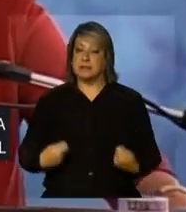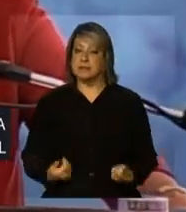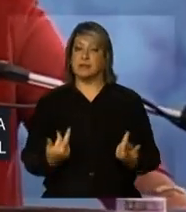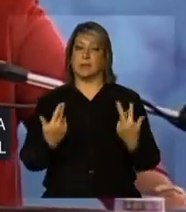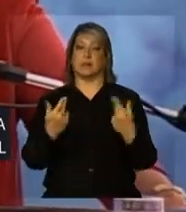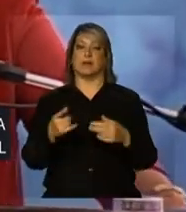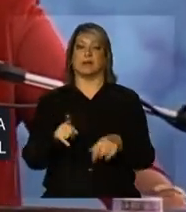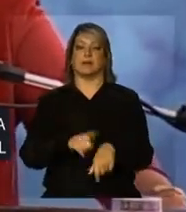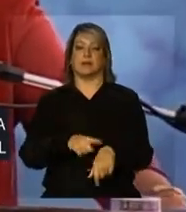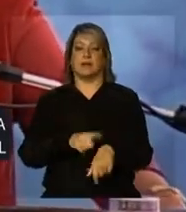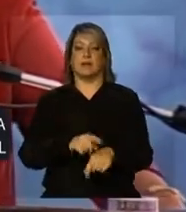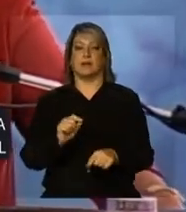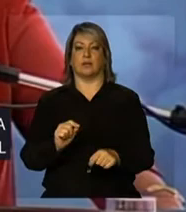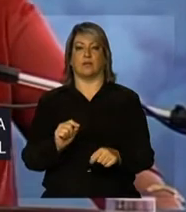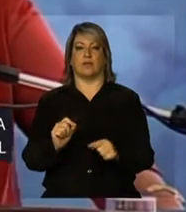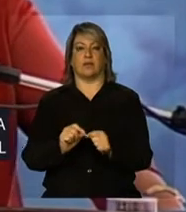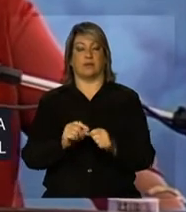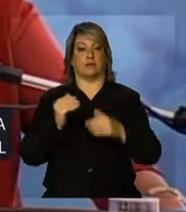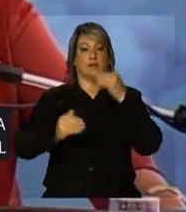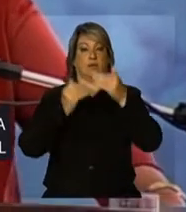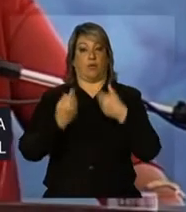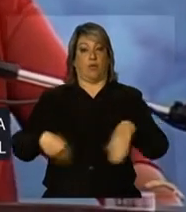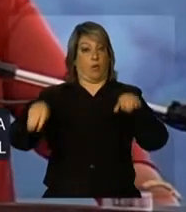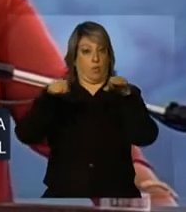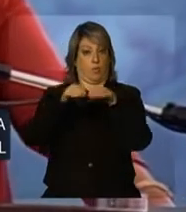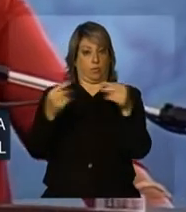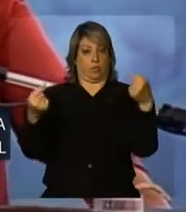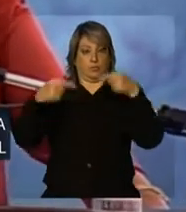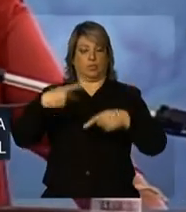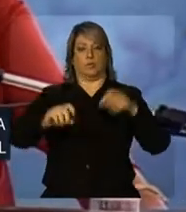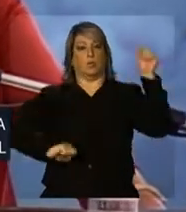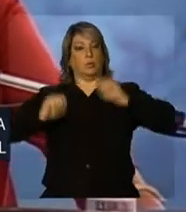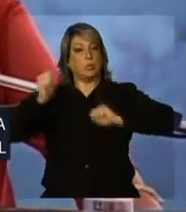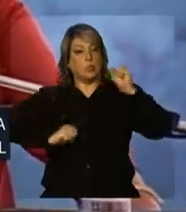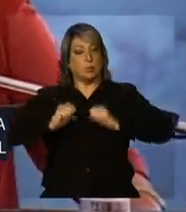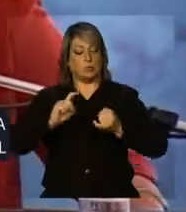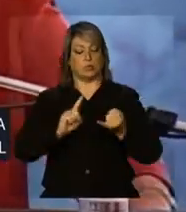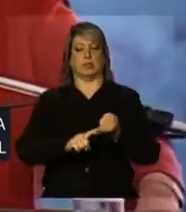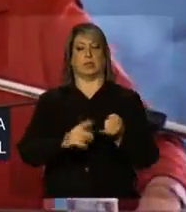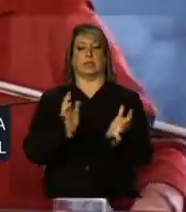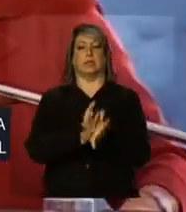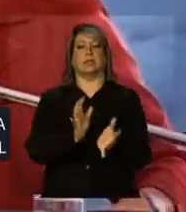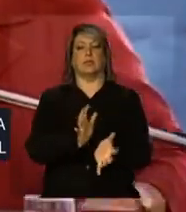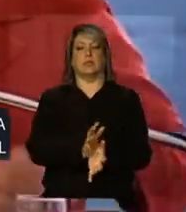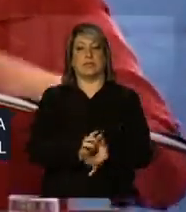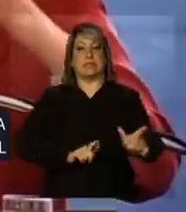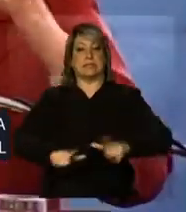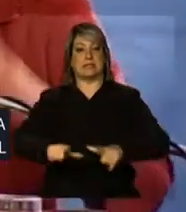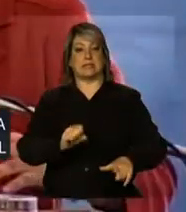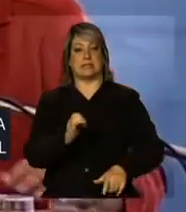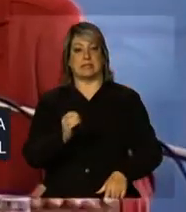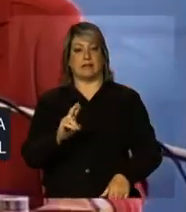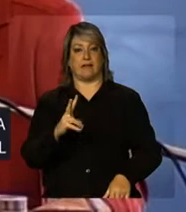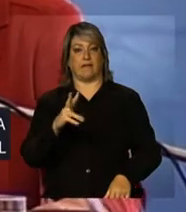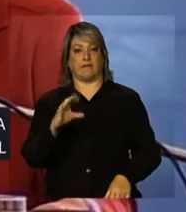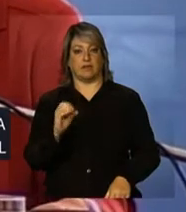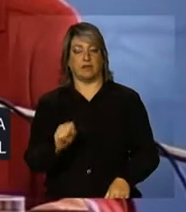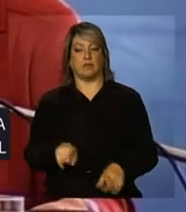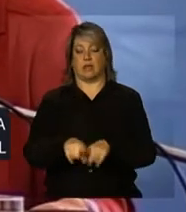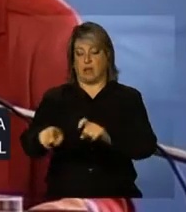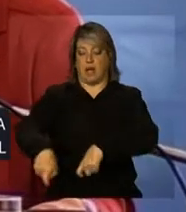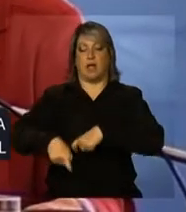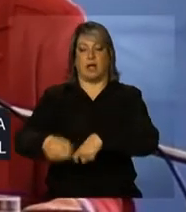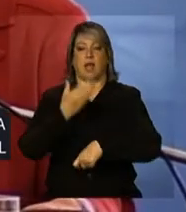simultaneamente de desenvolver a competitividade da sua indo é do seu setor serviços da sua